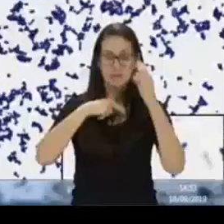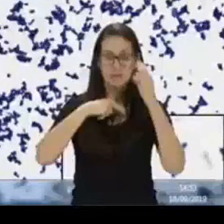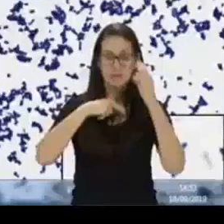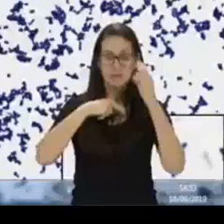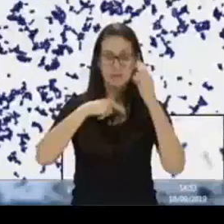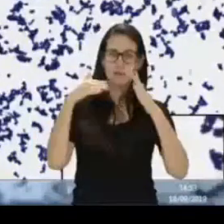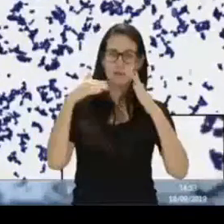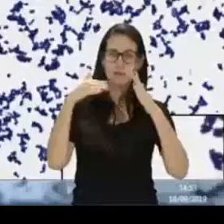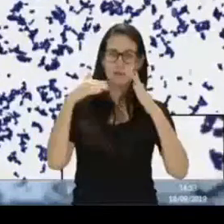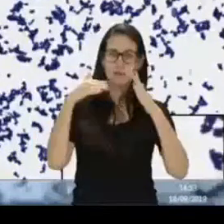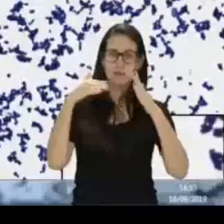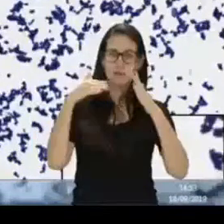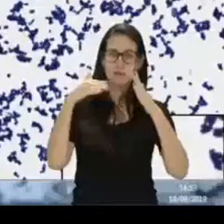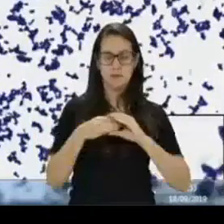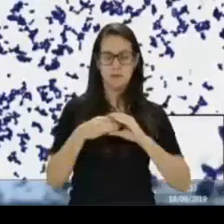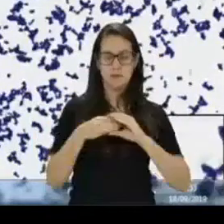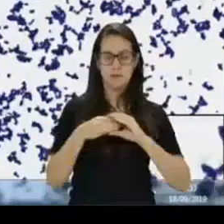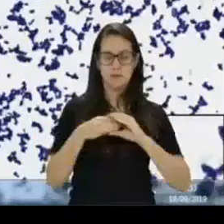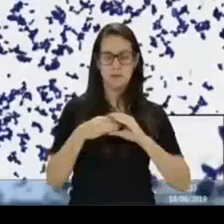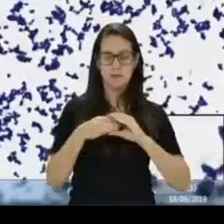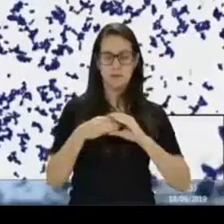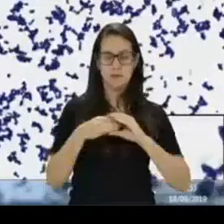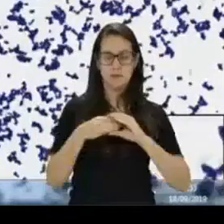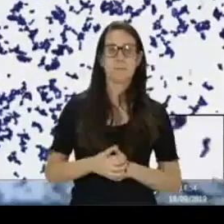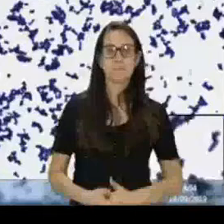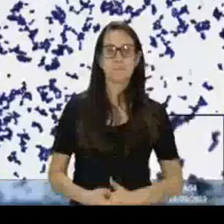então, essa célula,